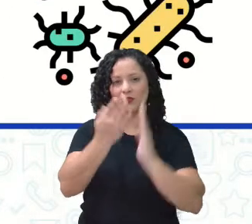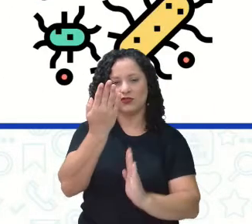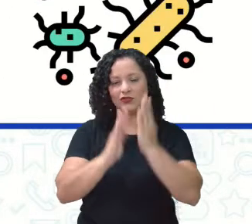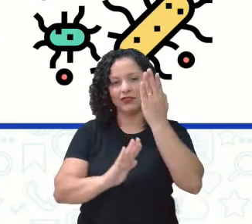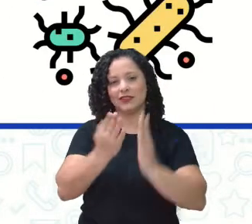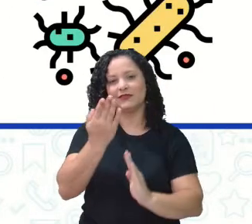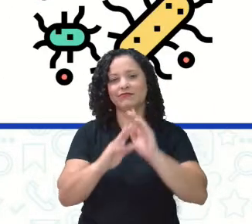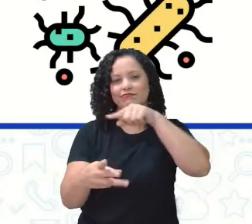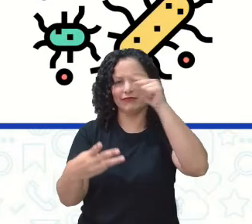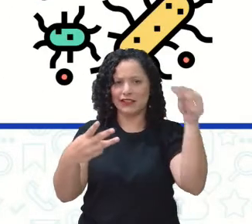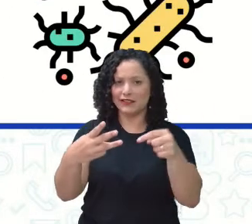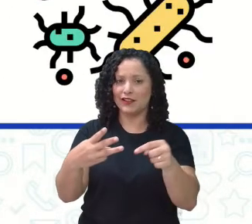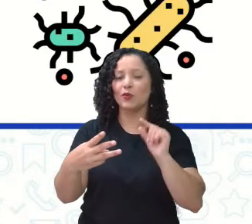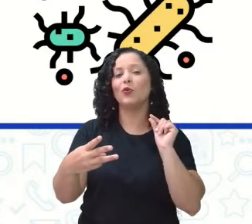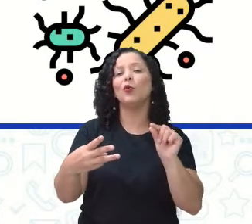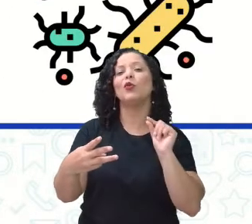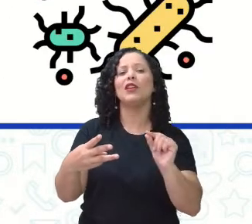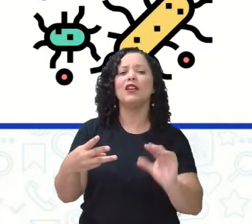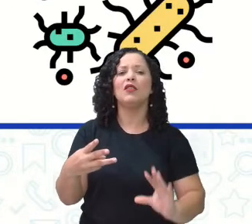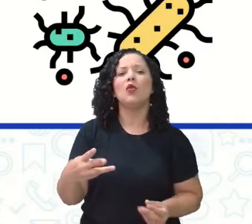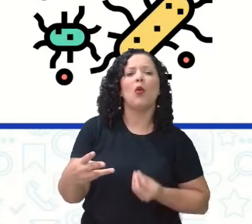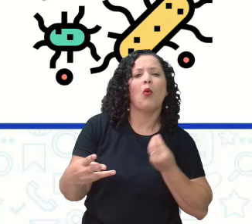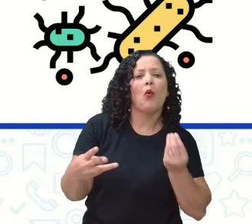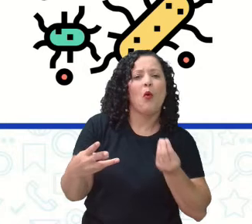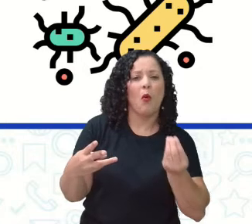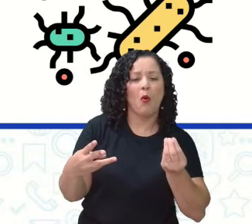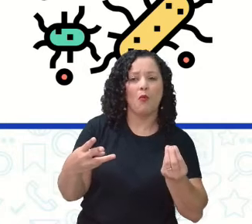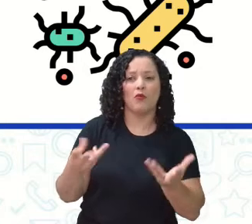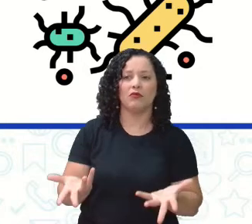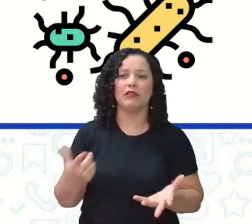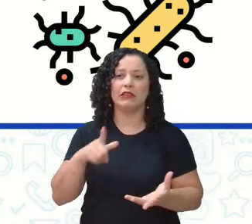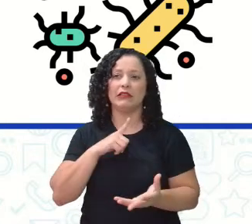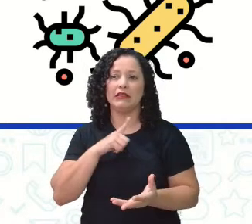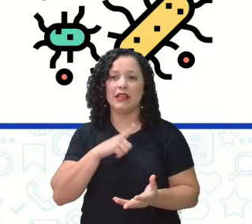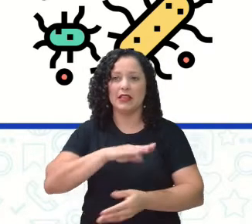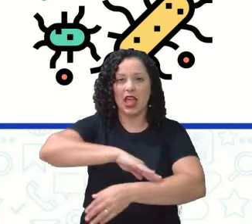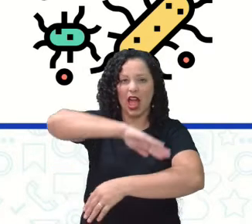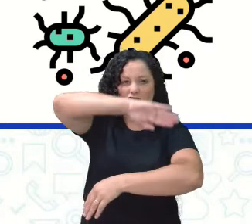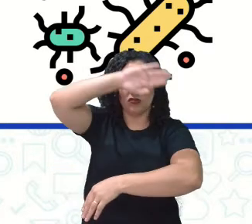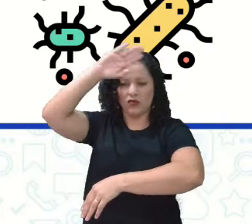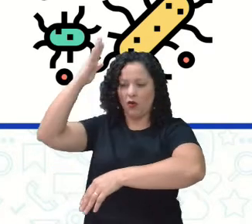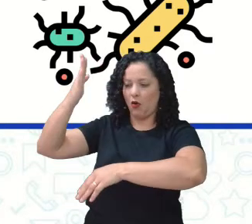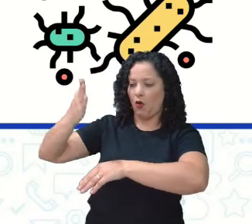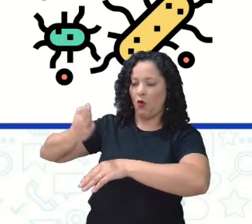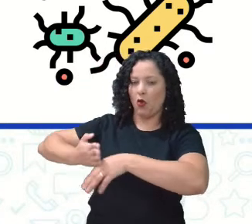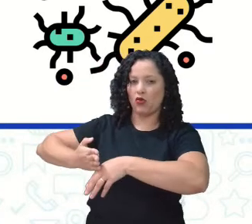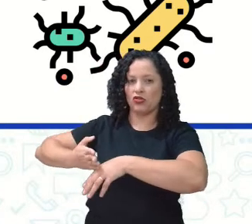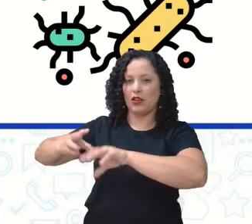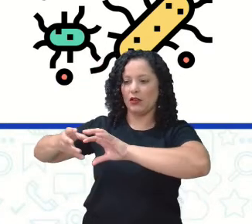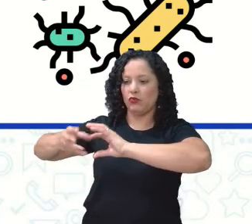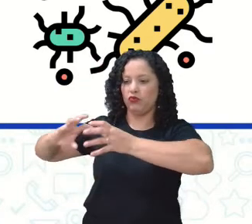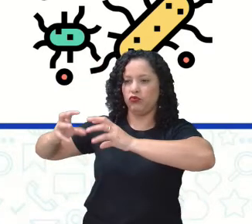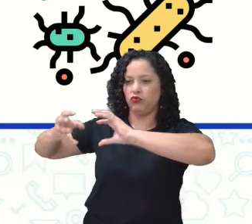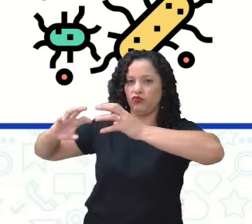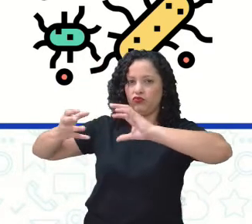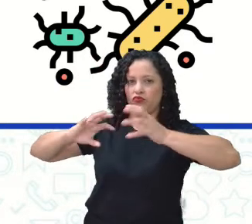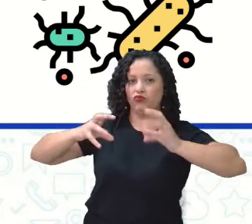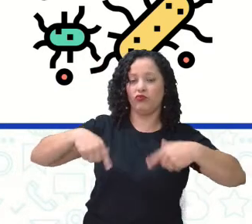Biológica. E aí vai ser o quê? A quebra ou dissolução das rochas realizadas por quê? Por seres